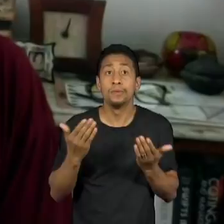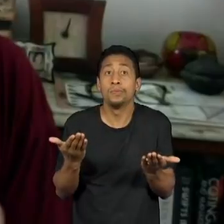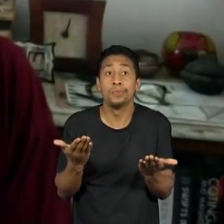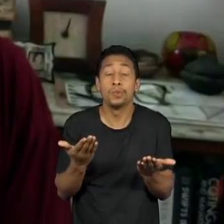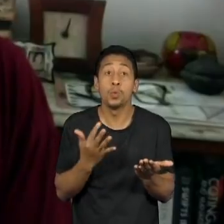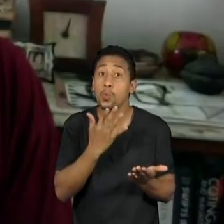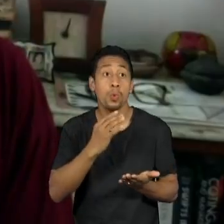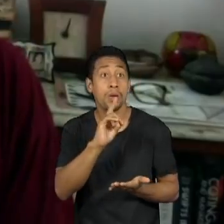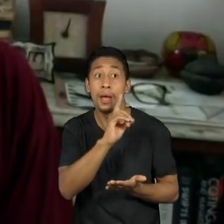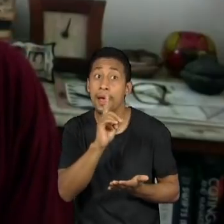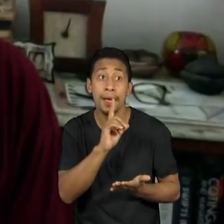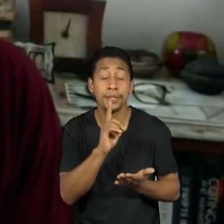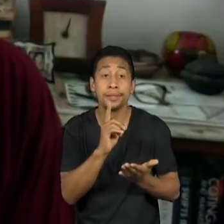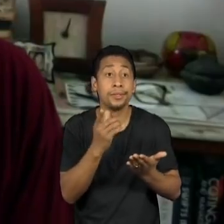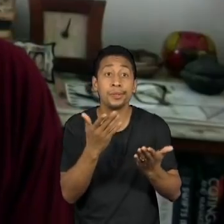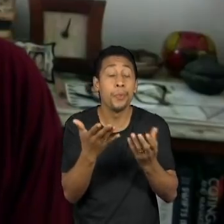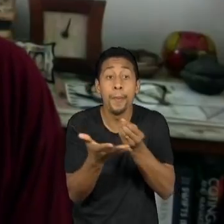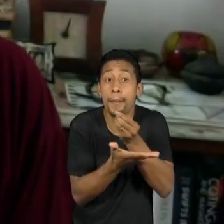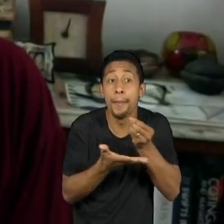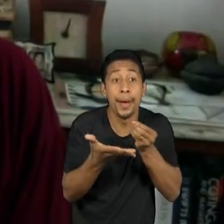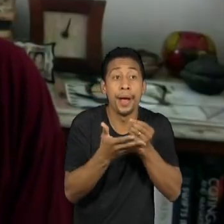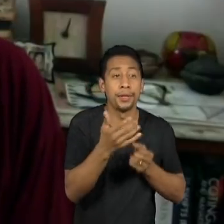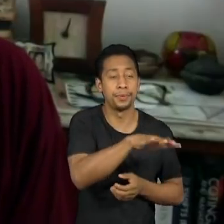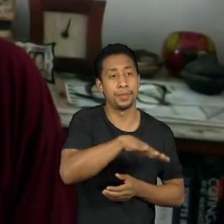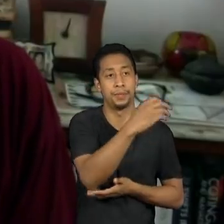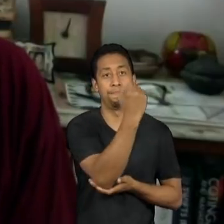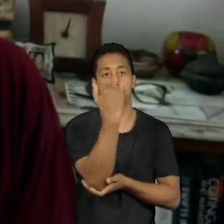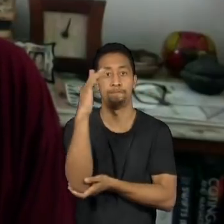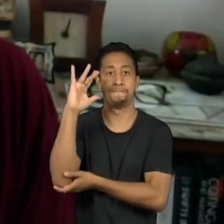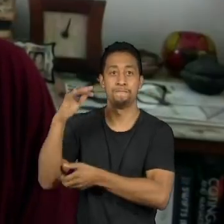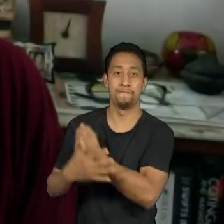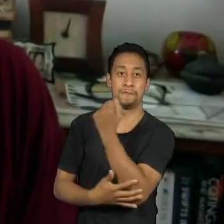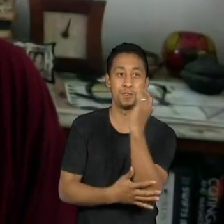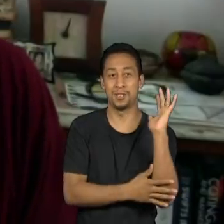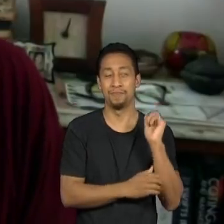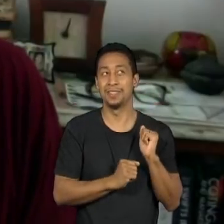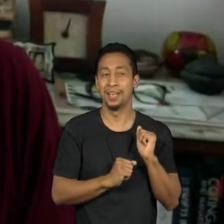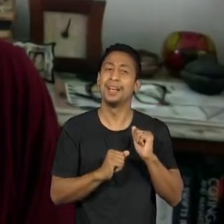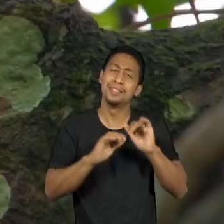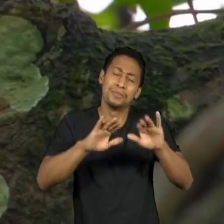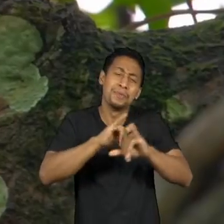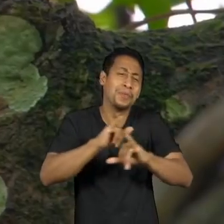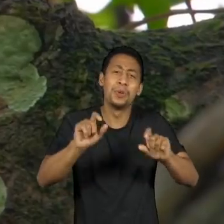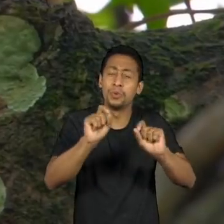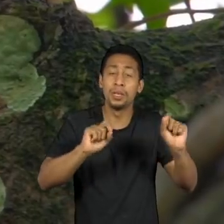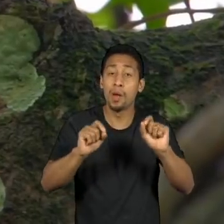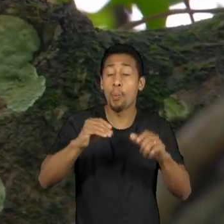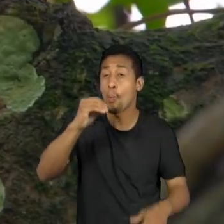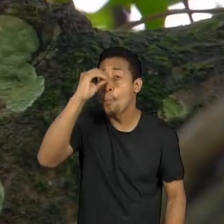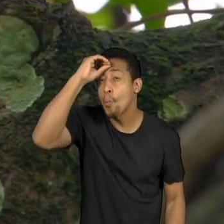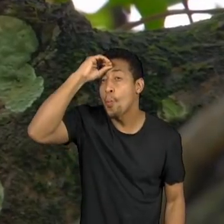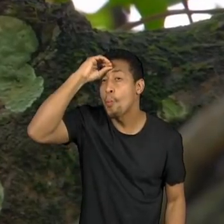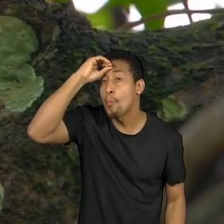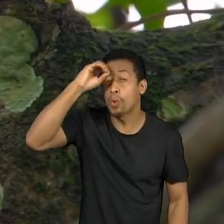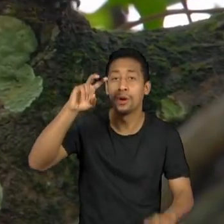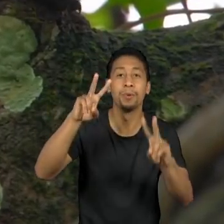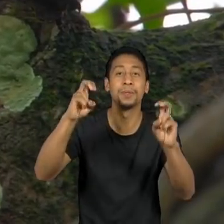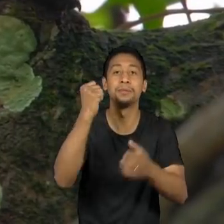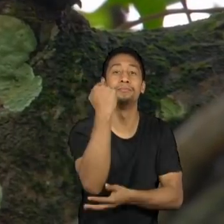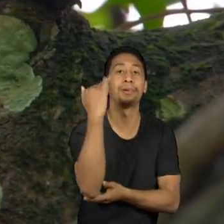familiaridade básica com a natureza. A gente chama de um analfabetismo ambiental. Todos nós estamos cercados